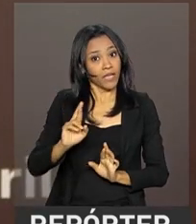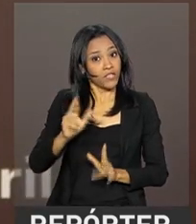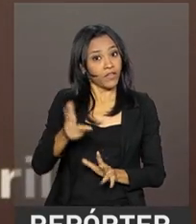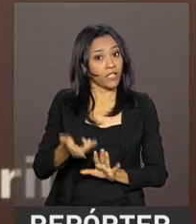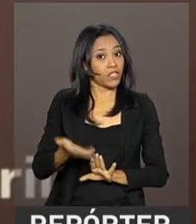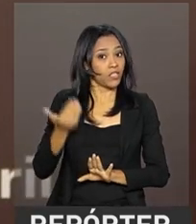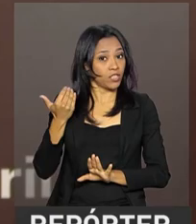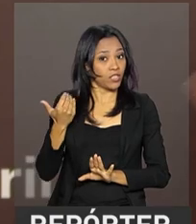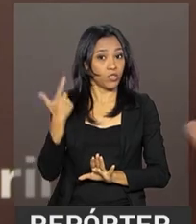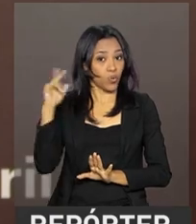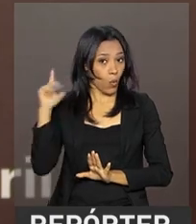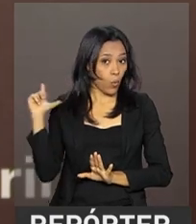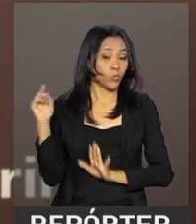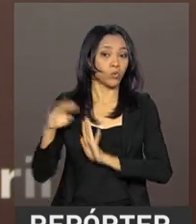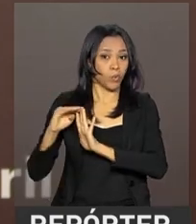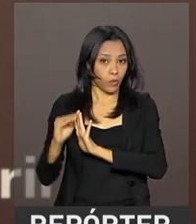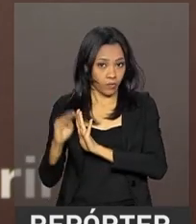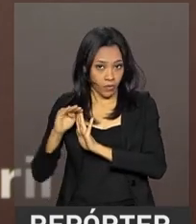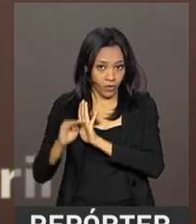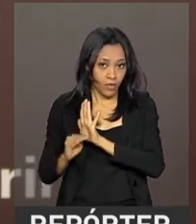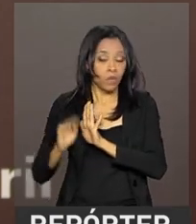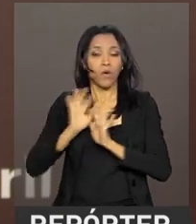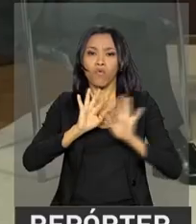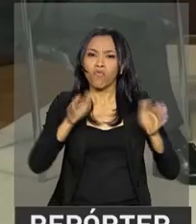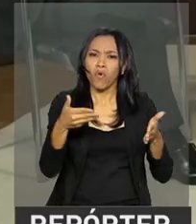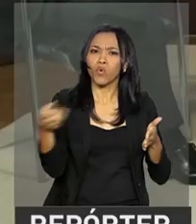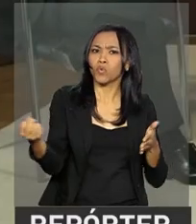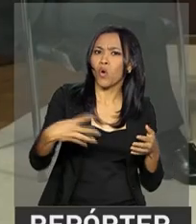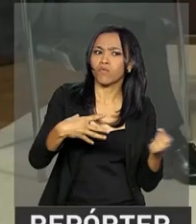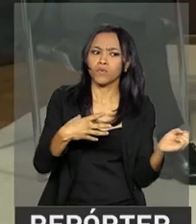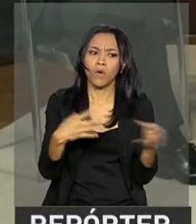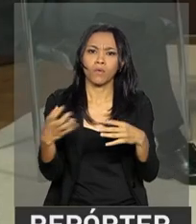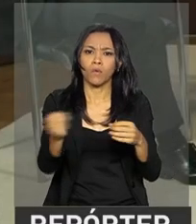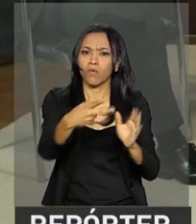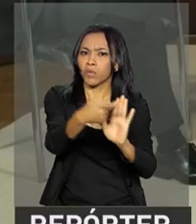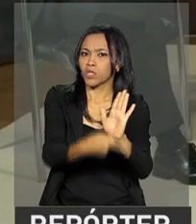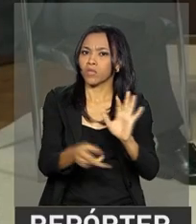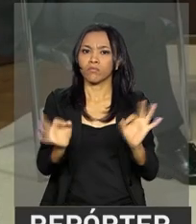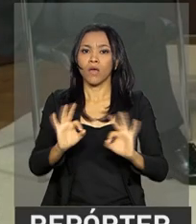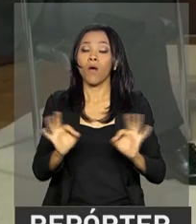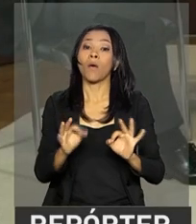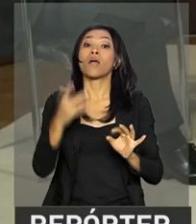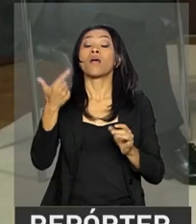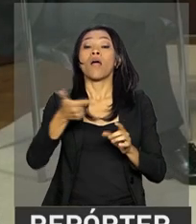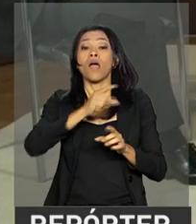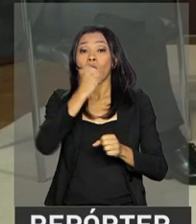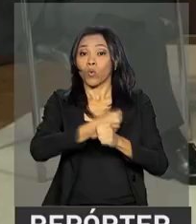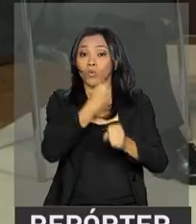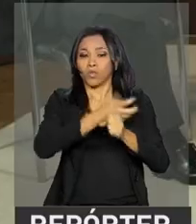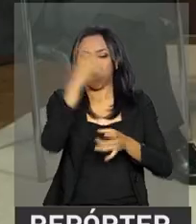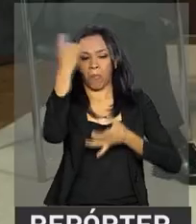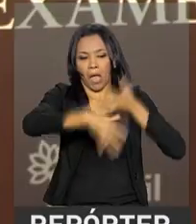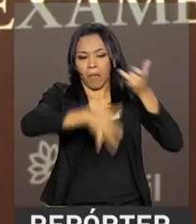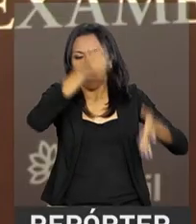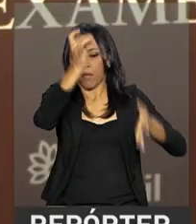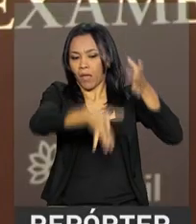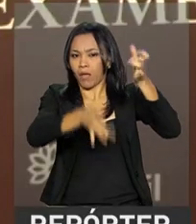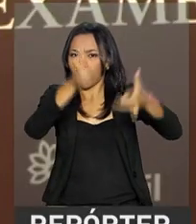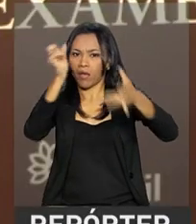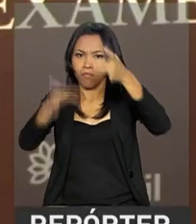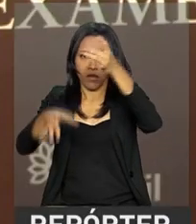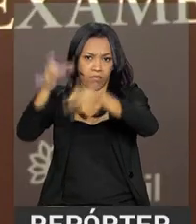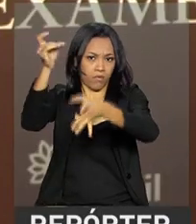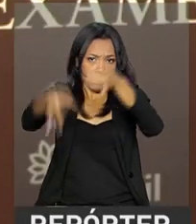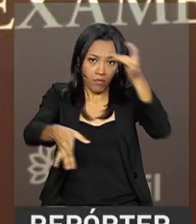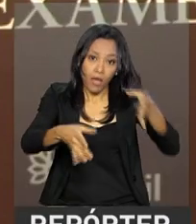outros programas já lançados, tem como foco não novos projetos, mas a retomada e a conclusão de obras que estão paralisadas. O